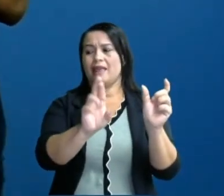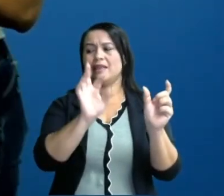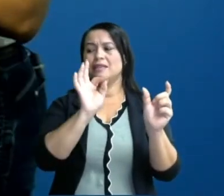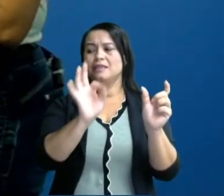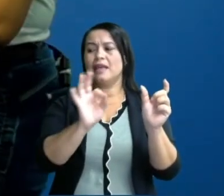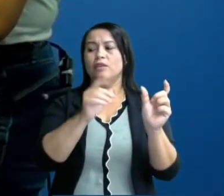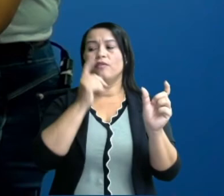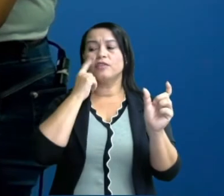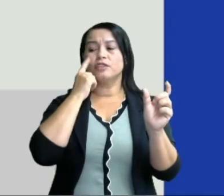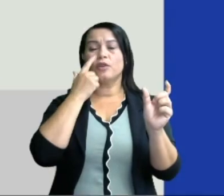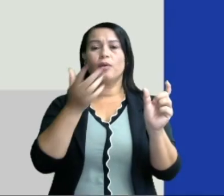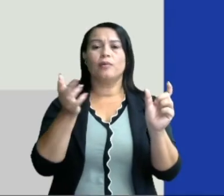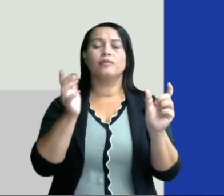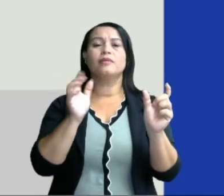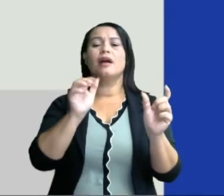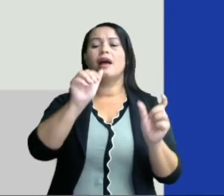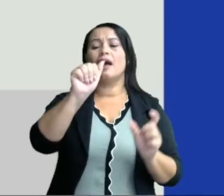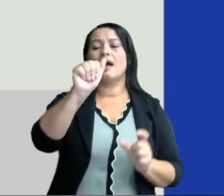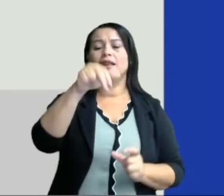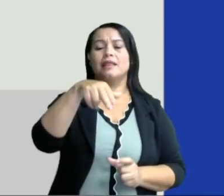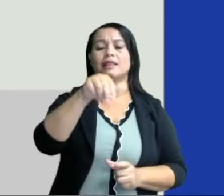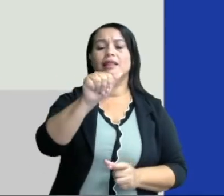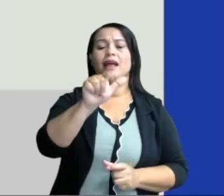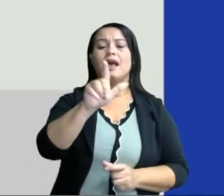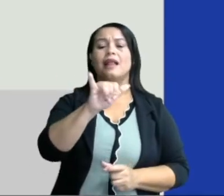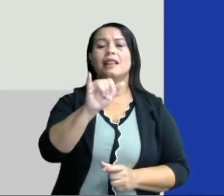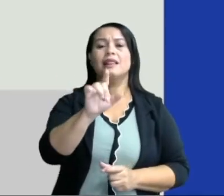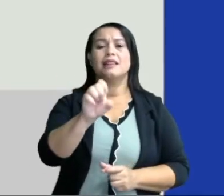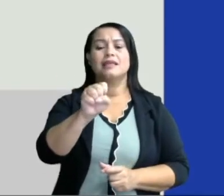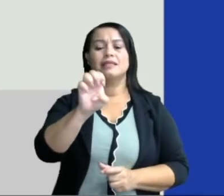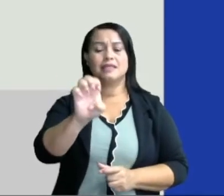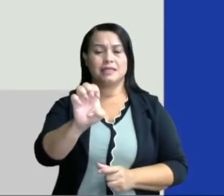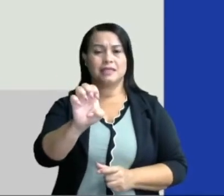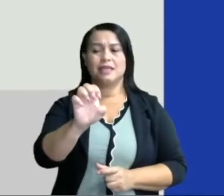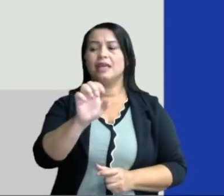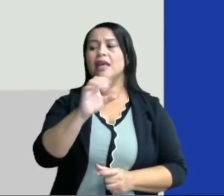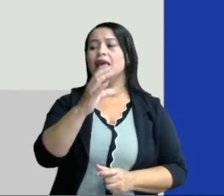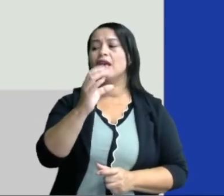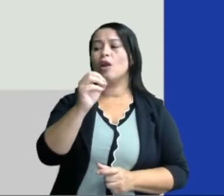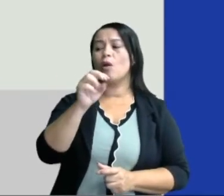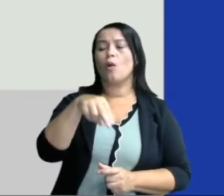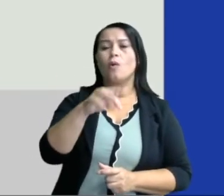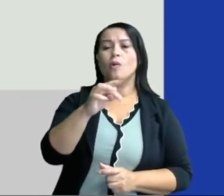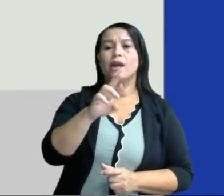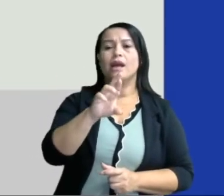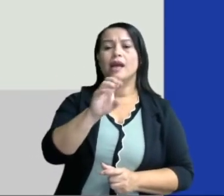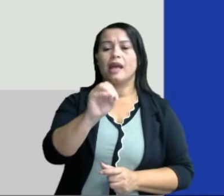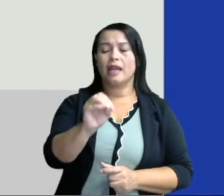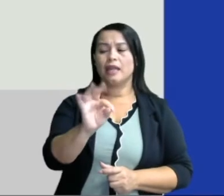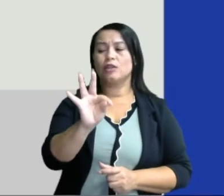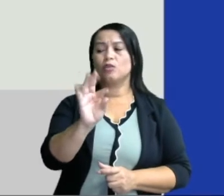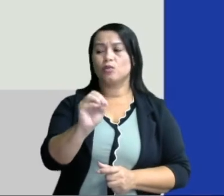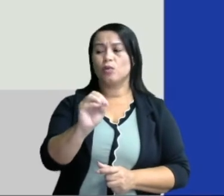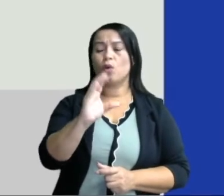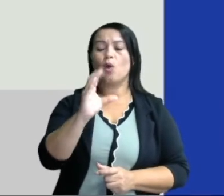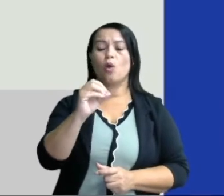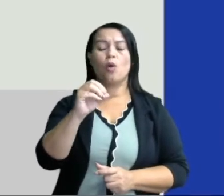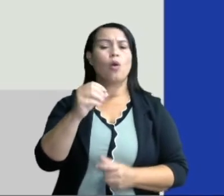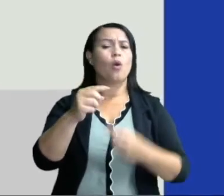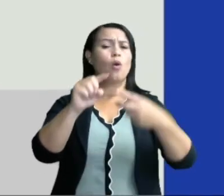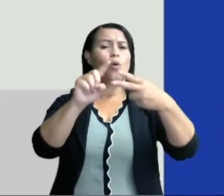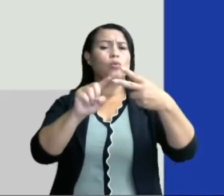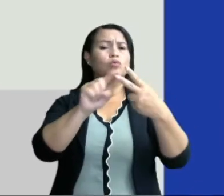certo? Então, aqui, ó, análise, analisar e concreto, concretizar. O que é que acontece aí nessas